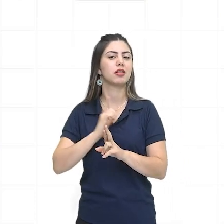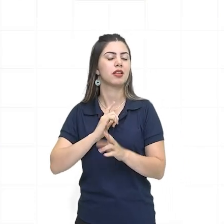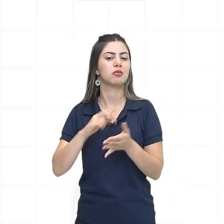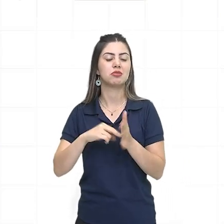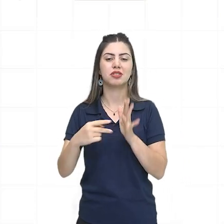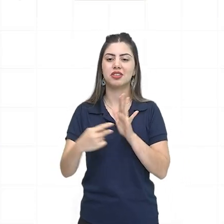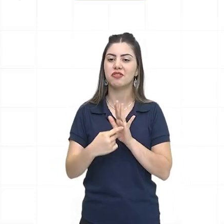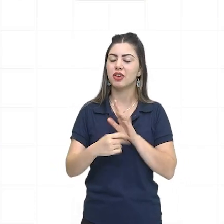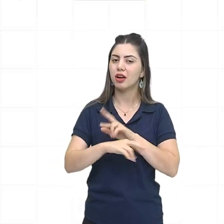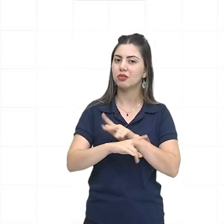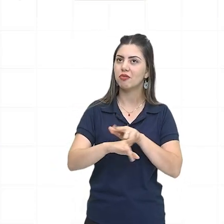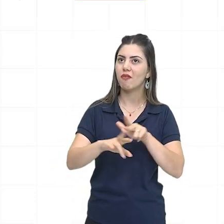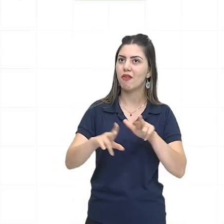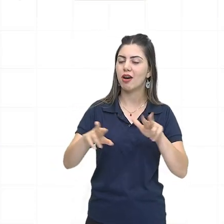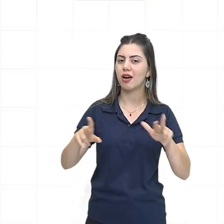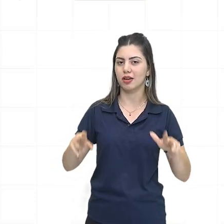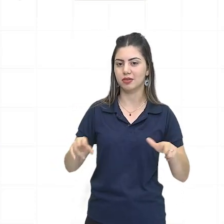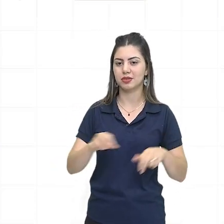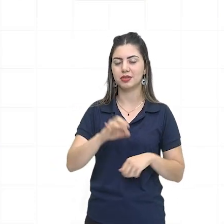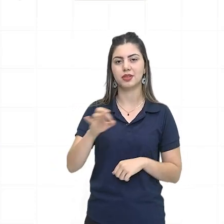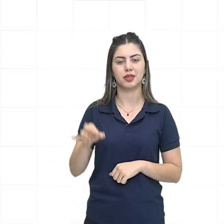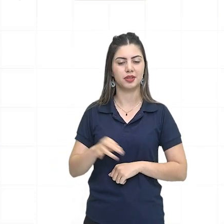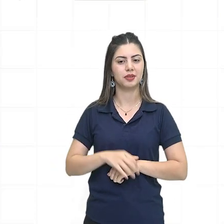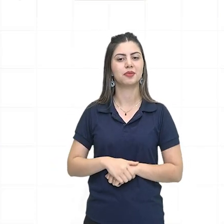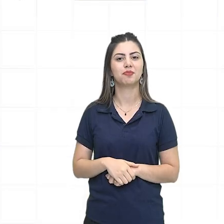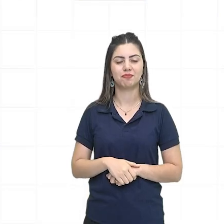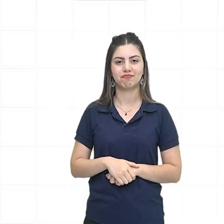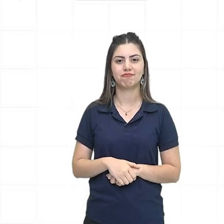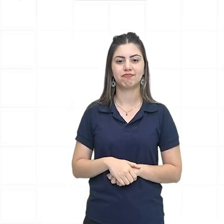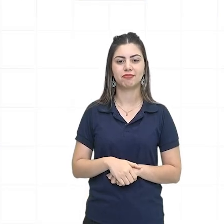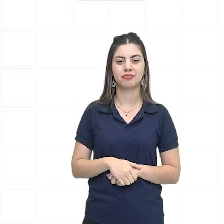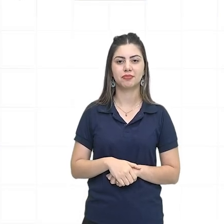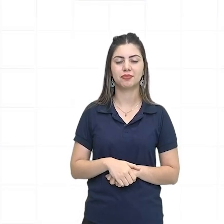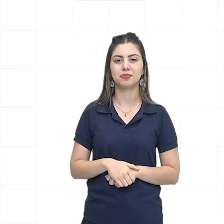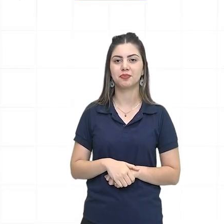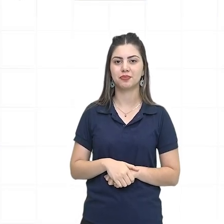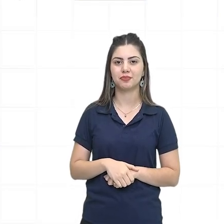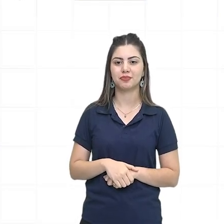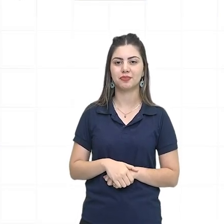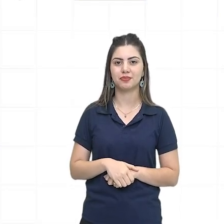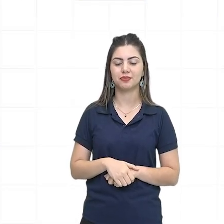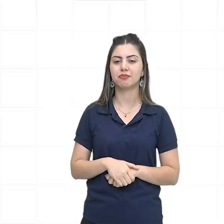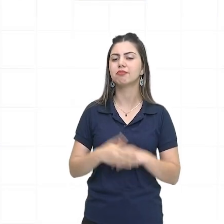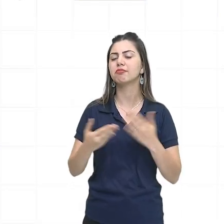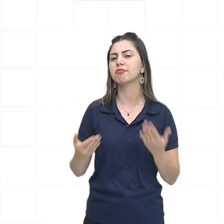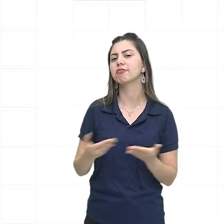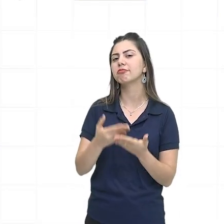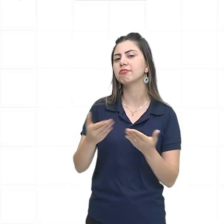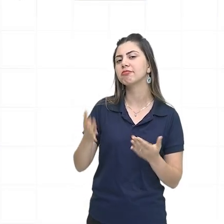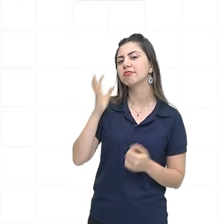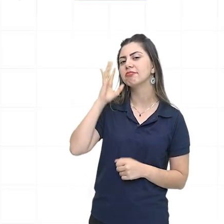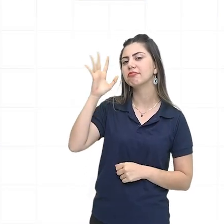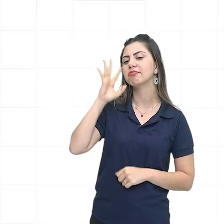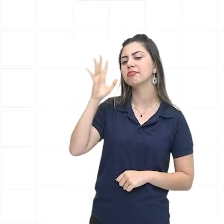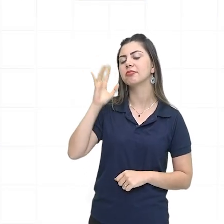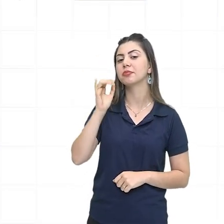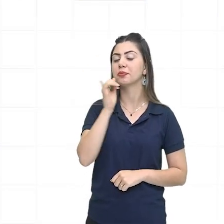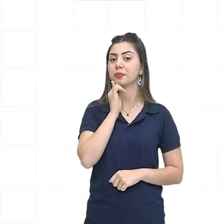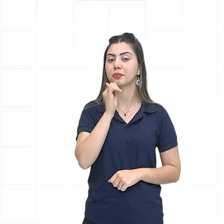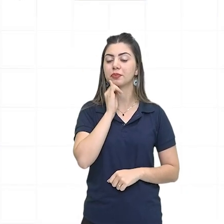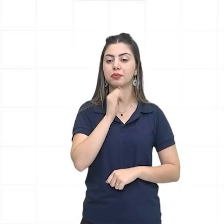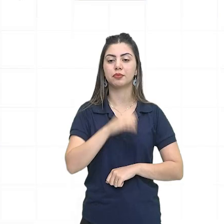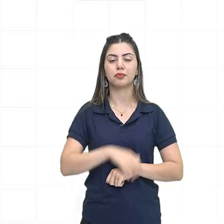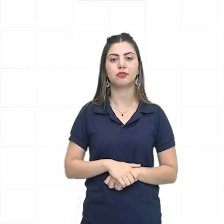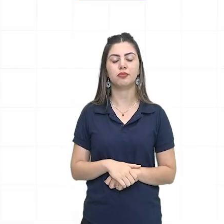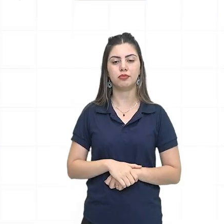significados mais profundos e que aparentam à primeira vista. Para pensar aqui, por